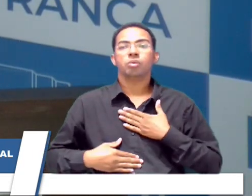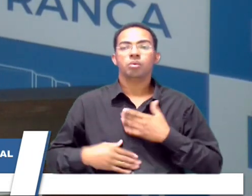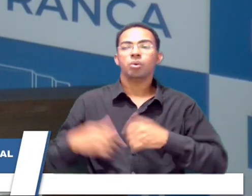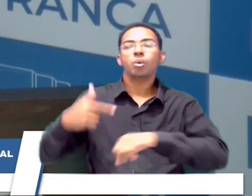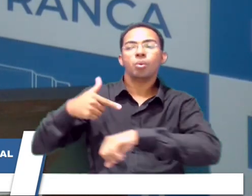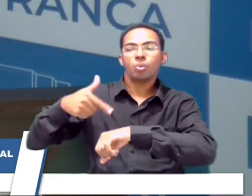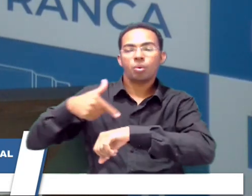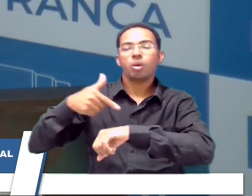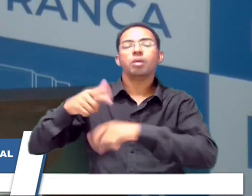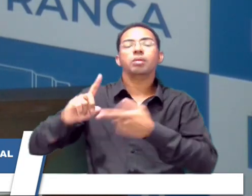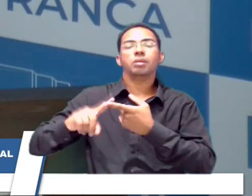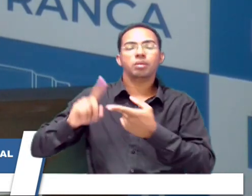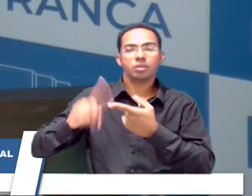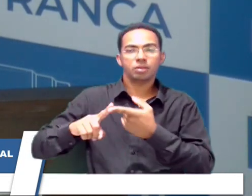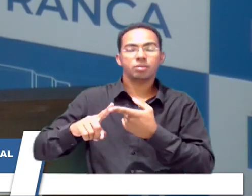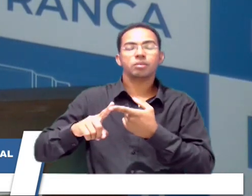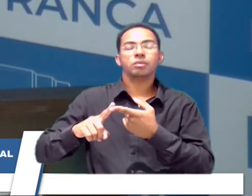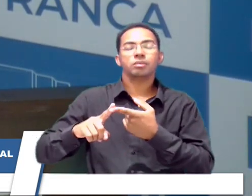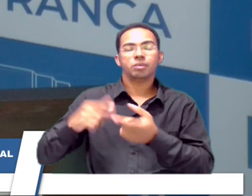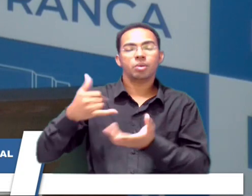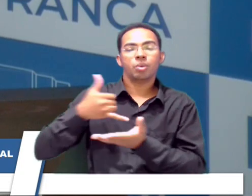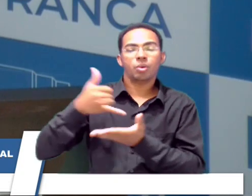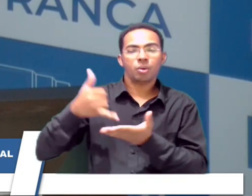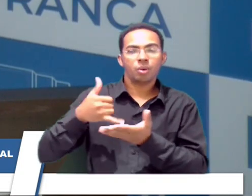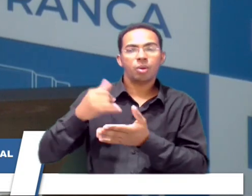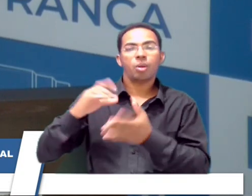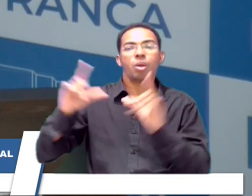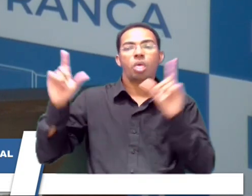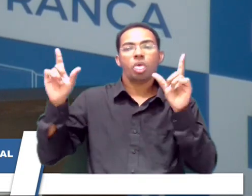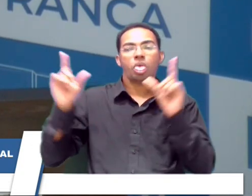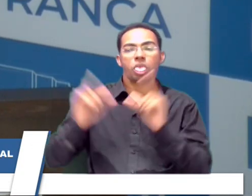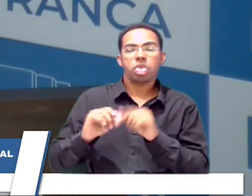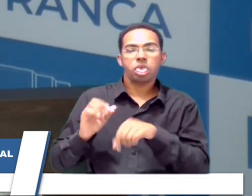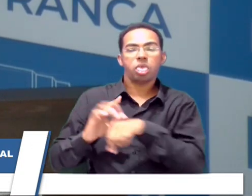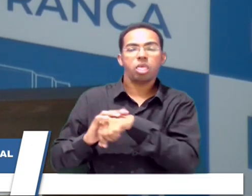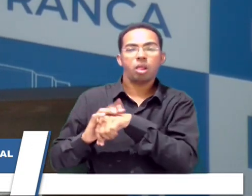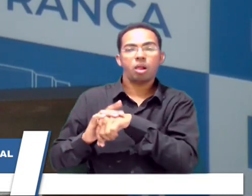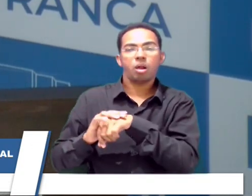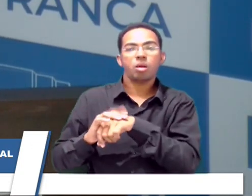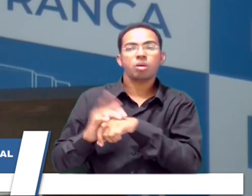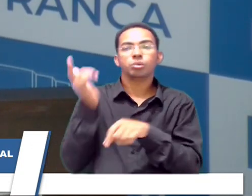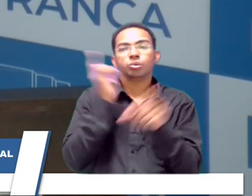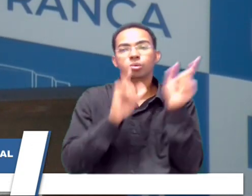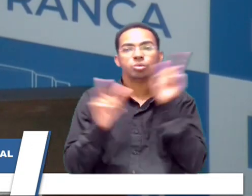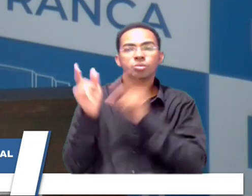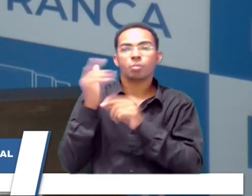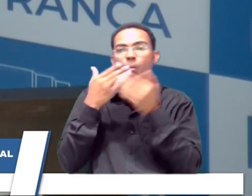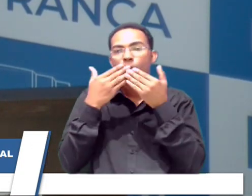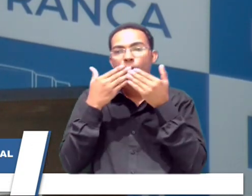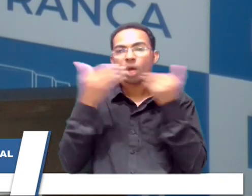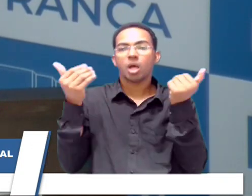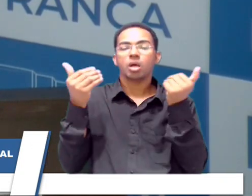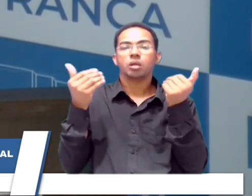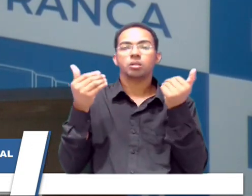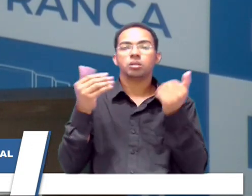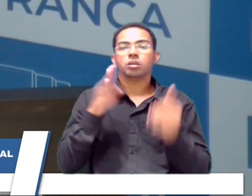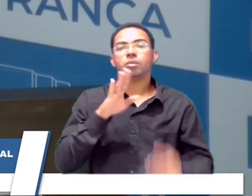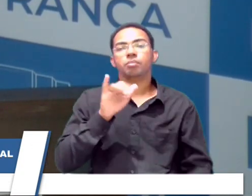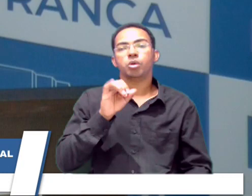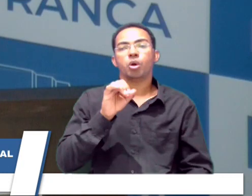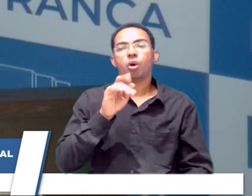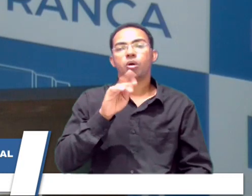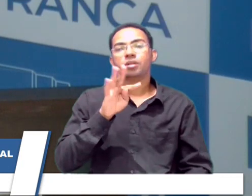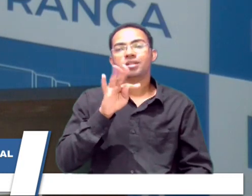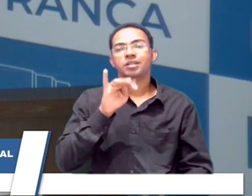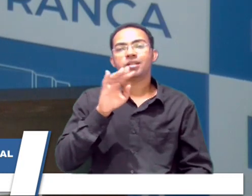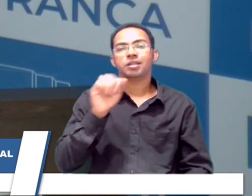capaz. E quando diminui essa inflamação corporal, a gente consegue melhorar a microbiota intestinal do